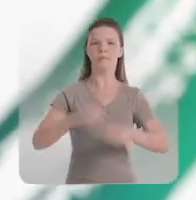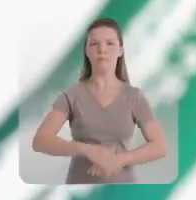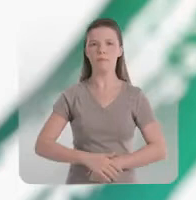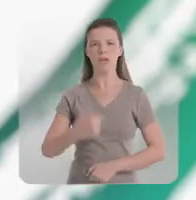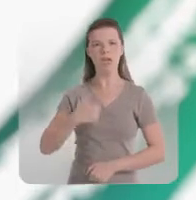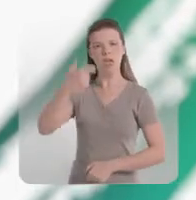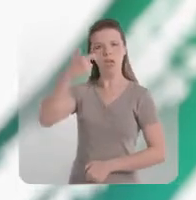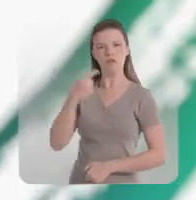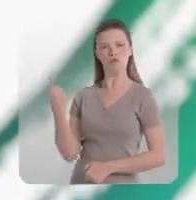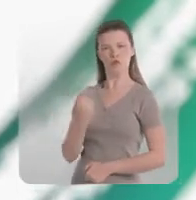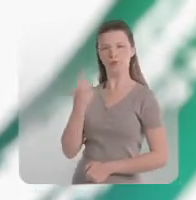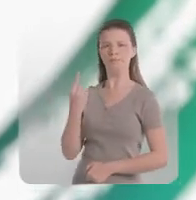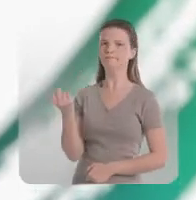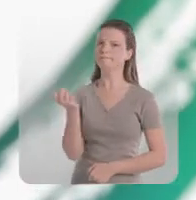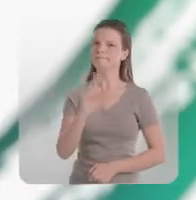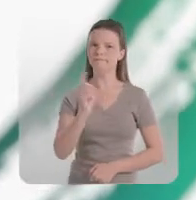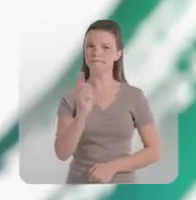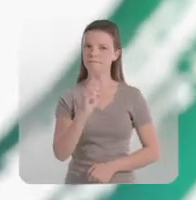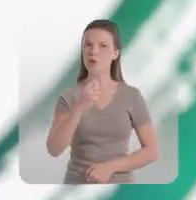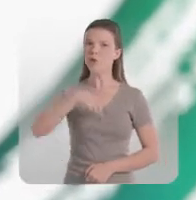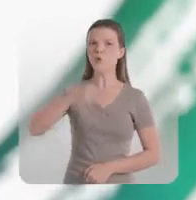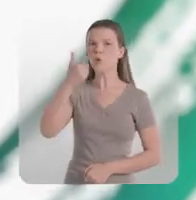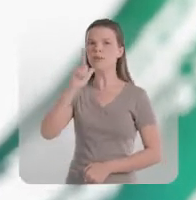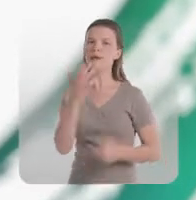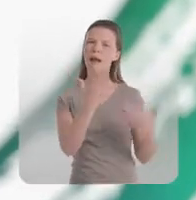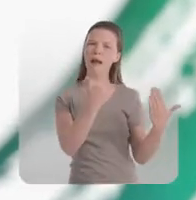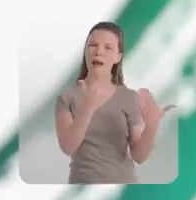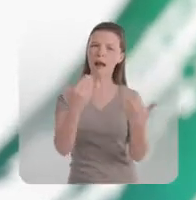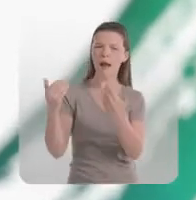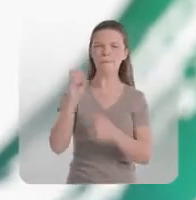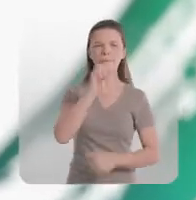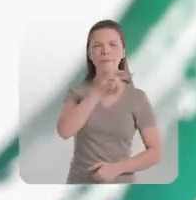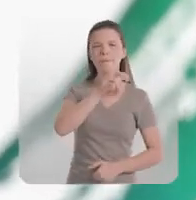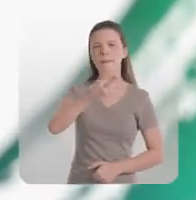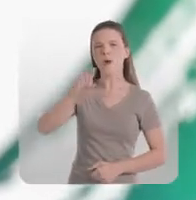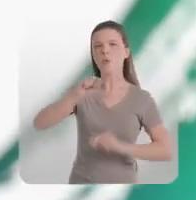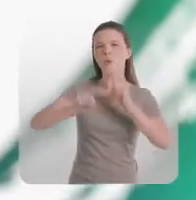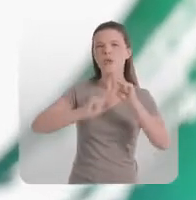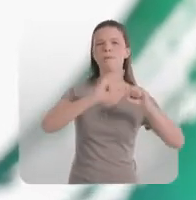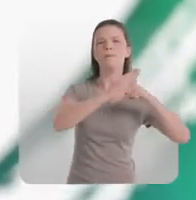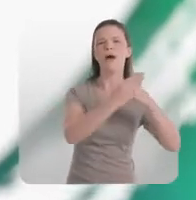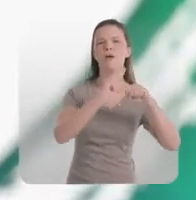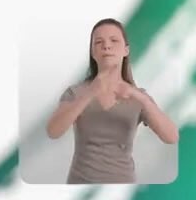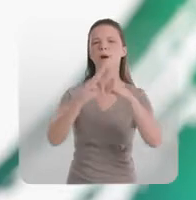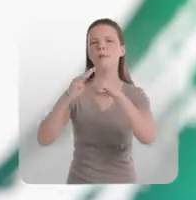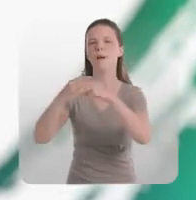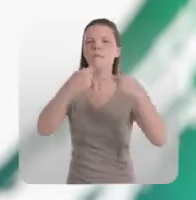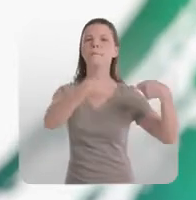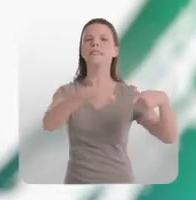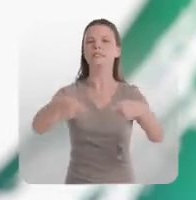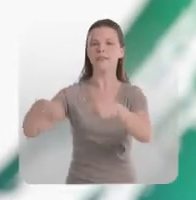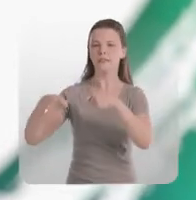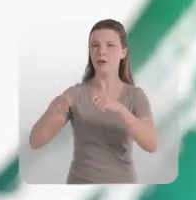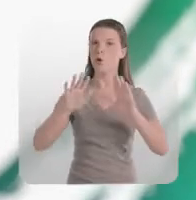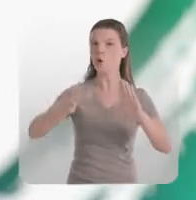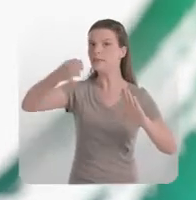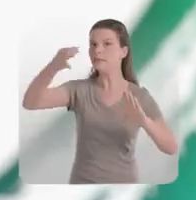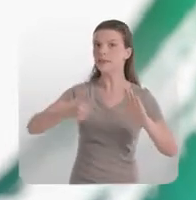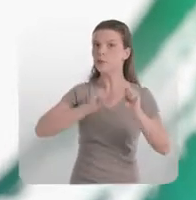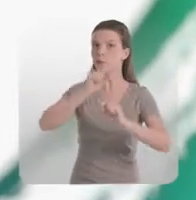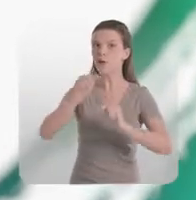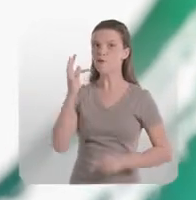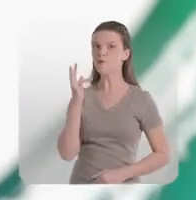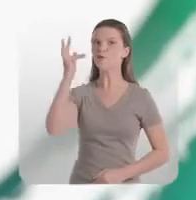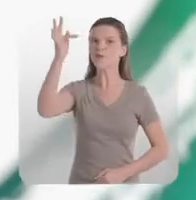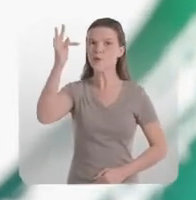lado a lado. Ninguém muda uma cidade sozinho. Foi conversando que a gente aprendeu o que cada bairro queria e sonhava. E pode